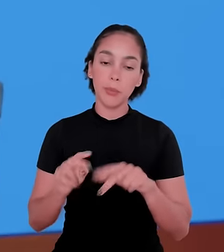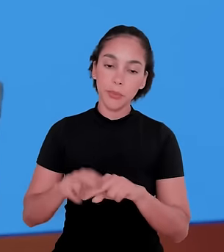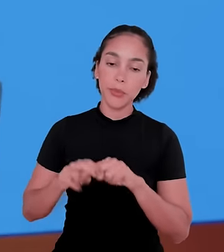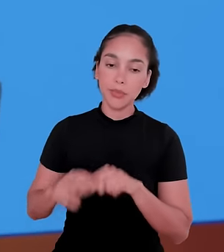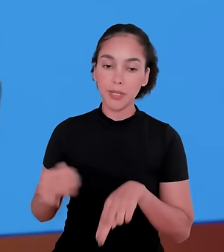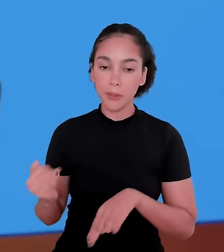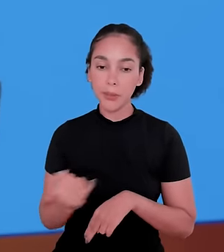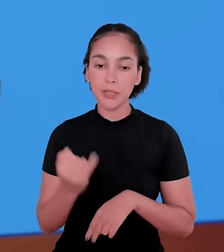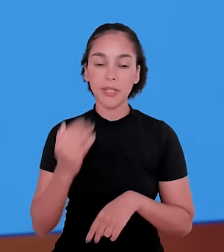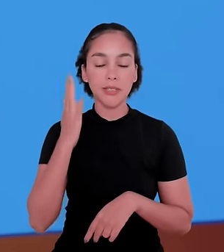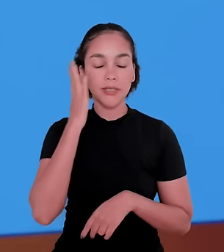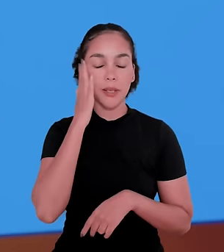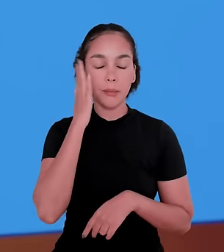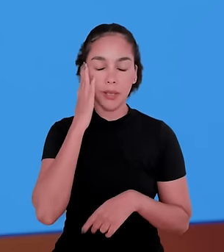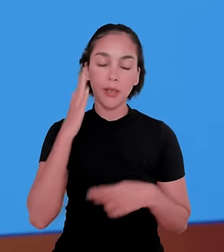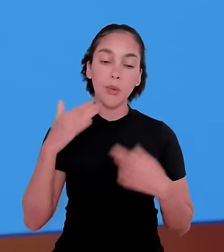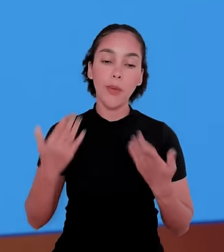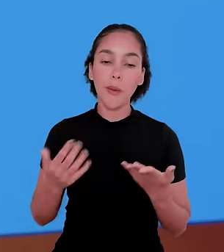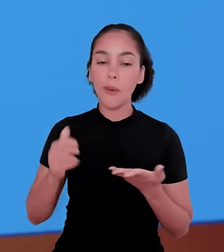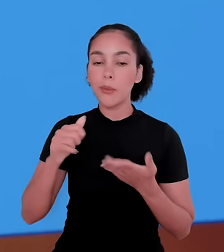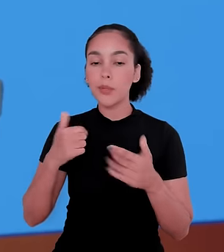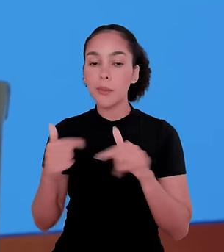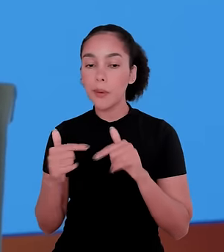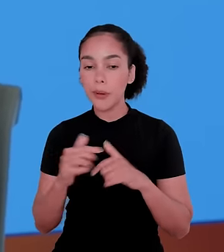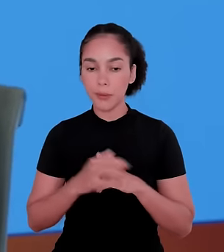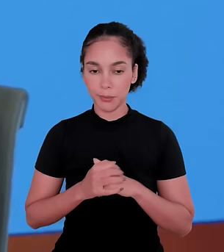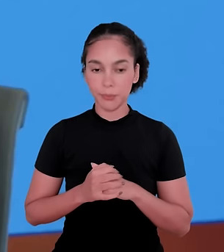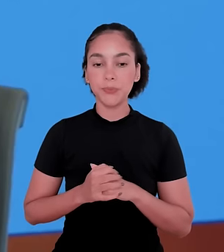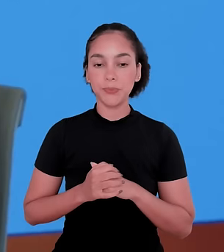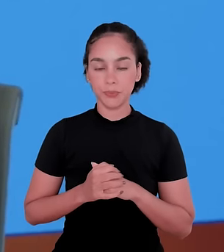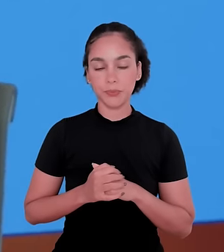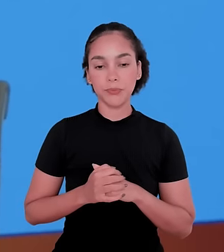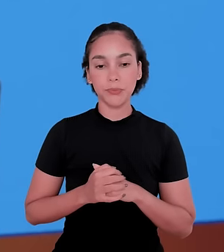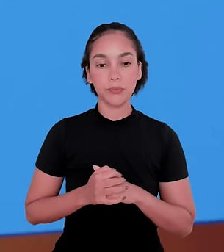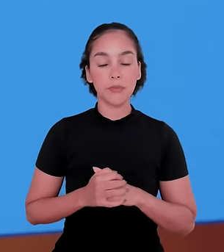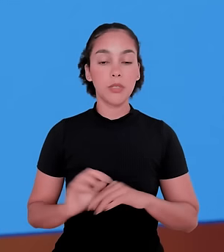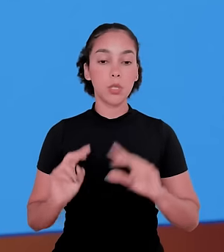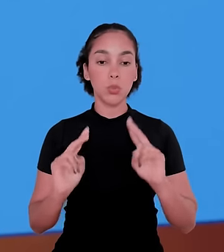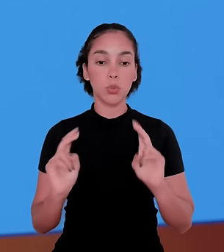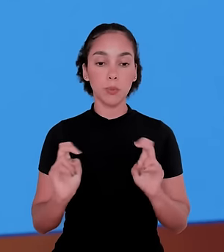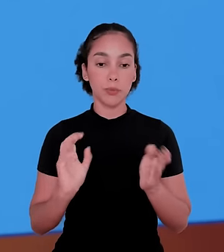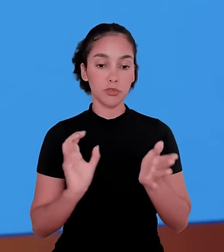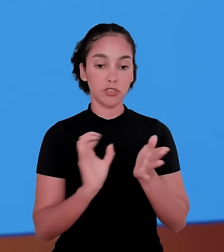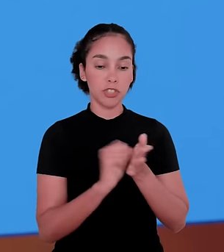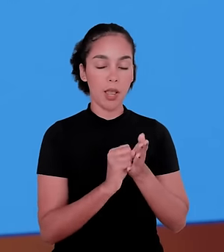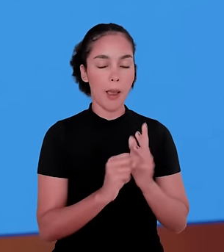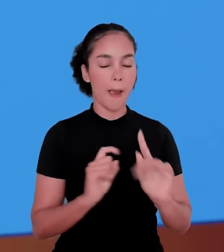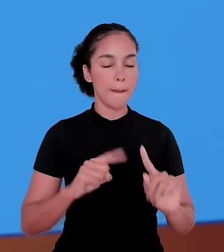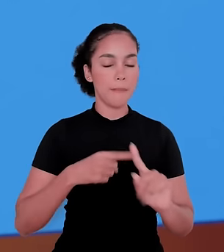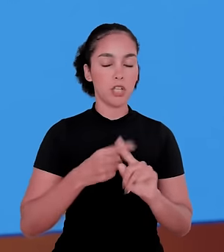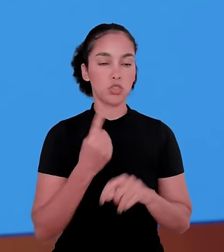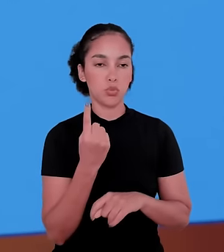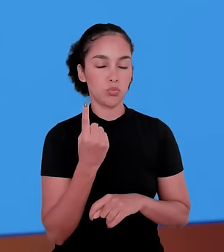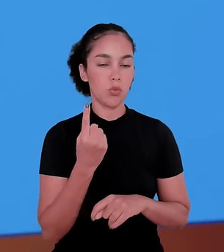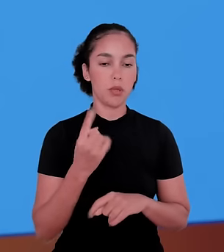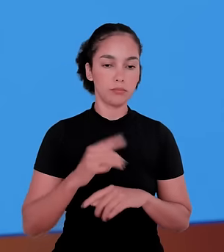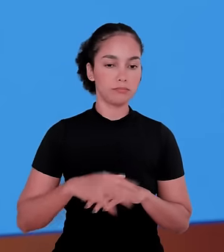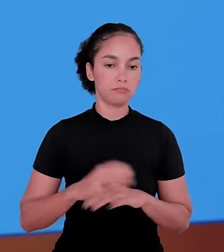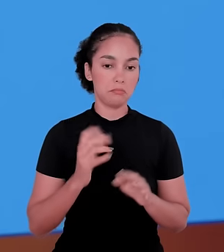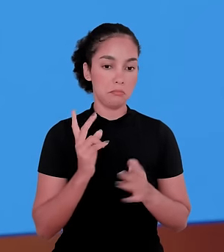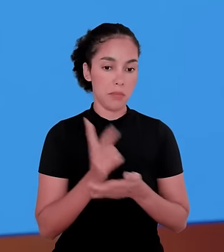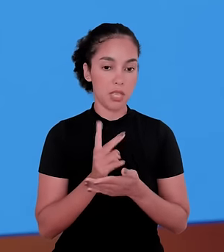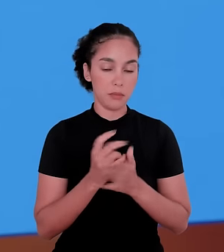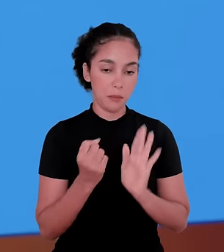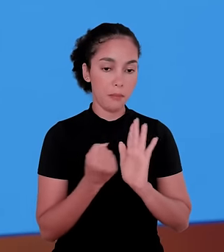importante também saber a atividade tá e com relação a poder registrar mais de uma vez a marca a mesma